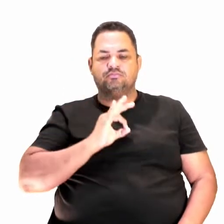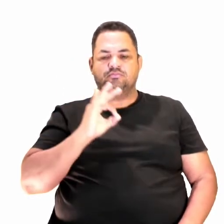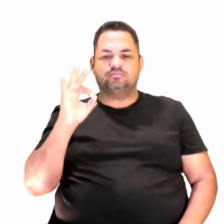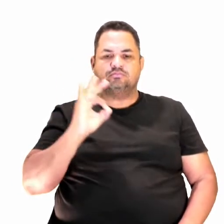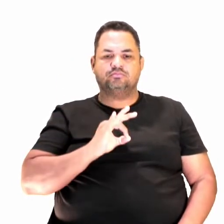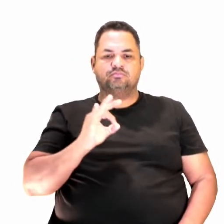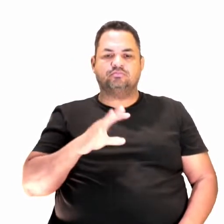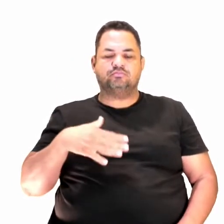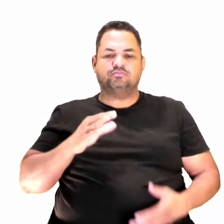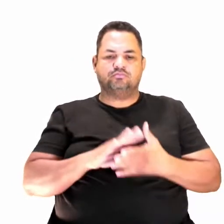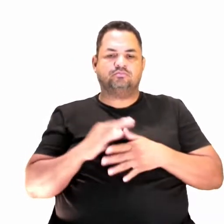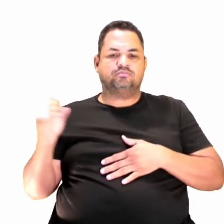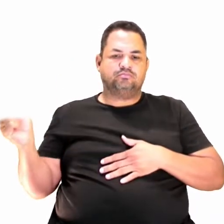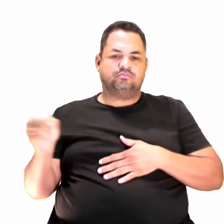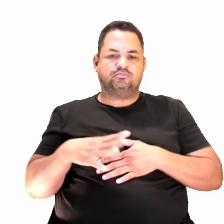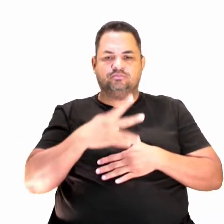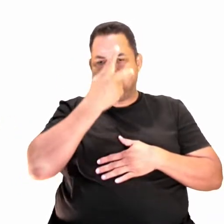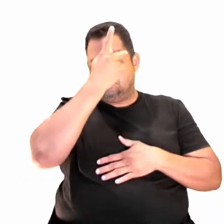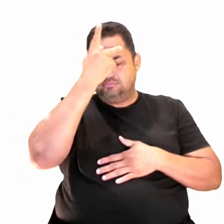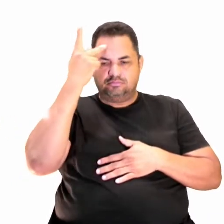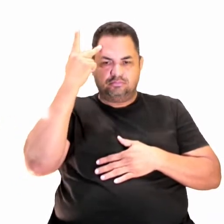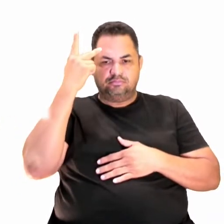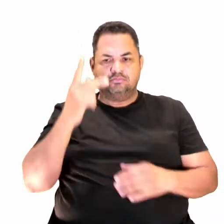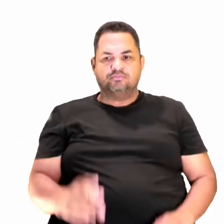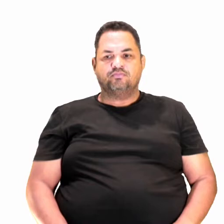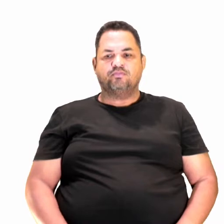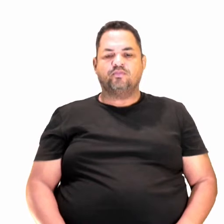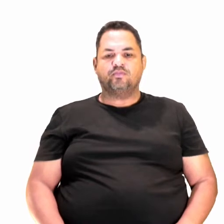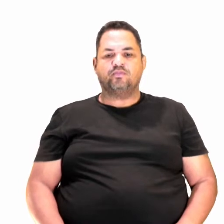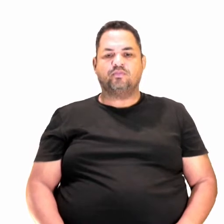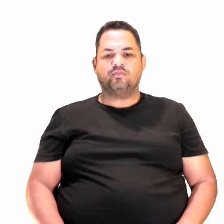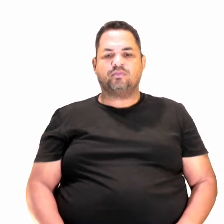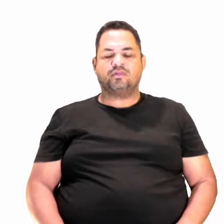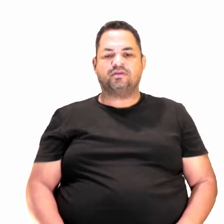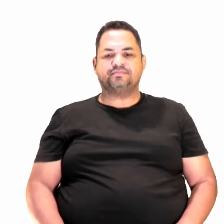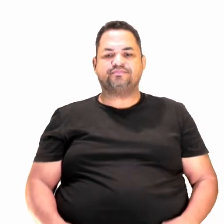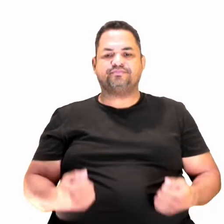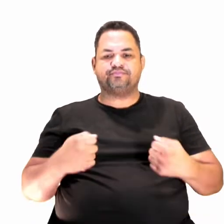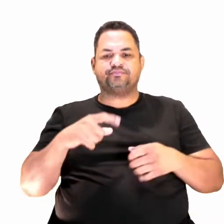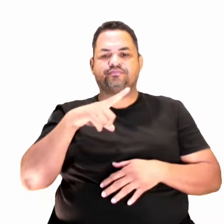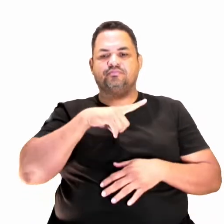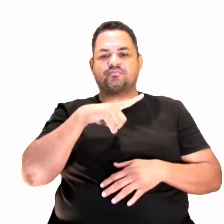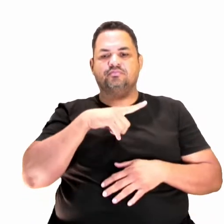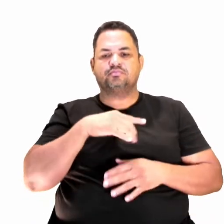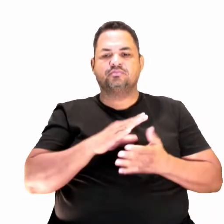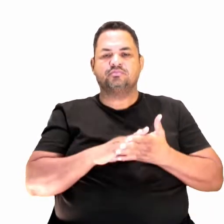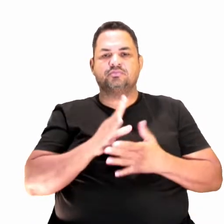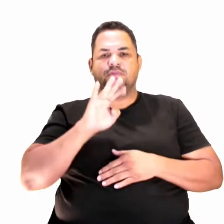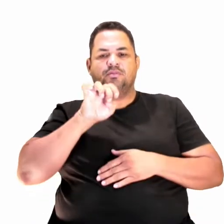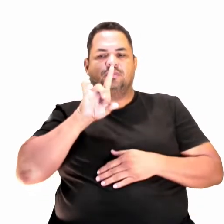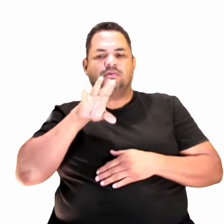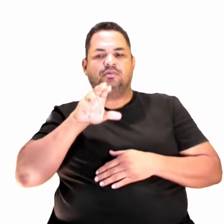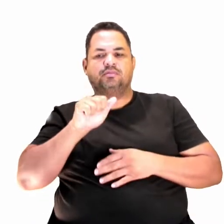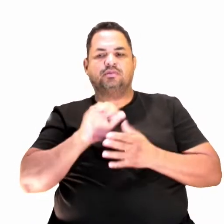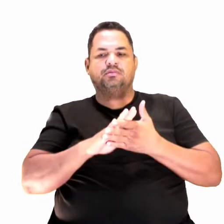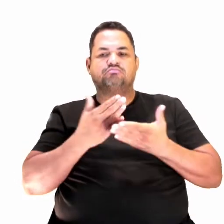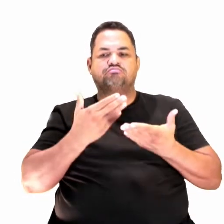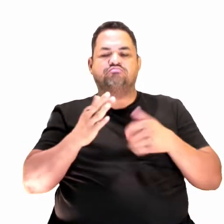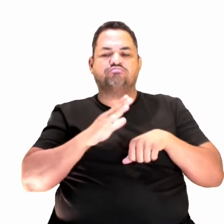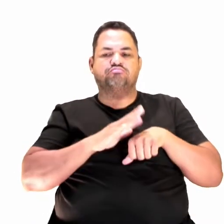1% de jovens, da média de jovens, pode ter bulimia a qualquer